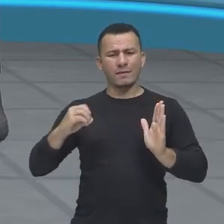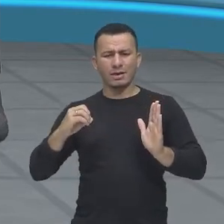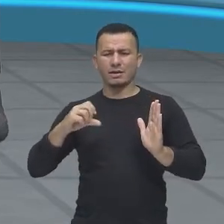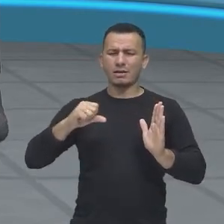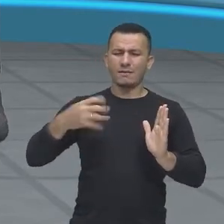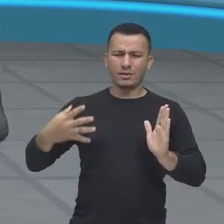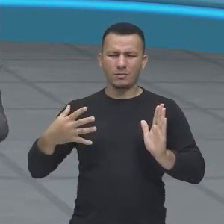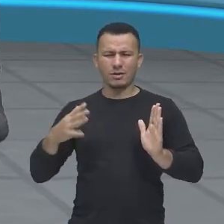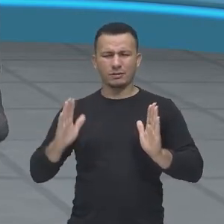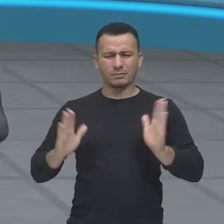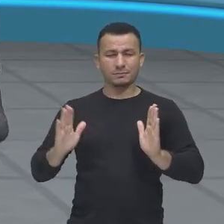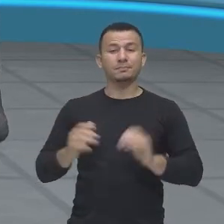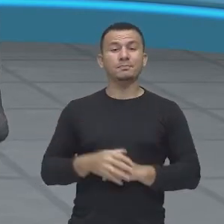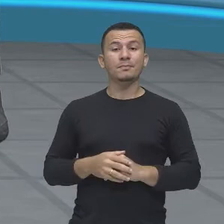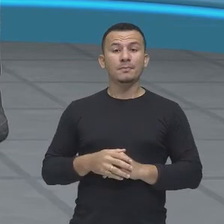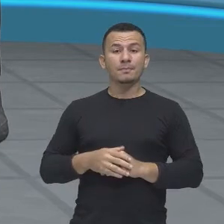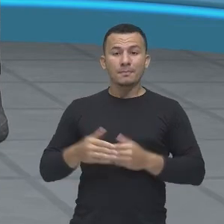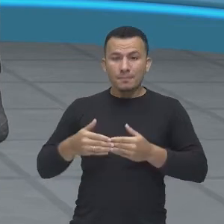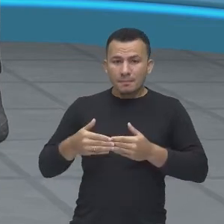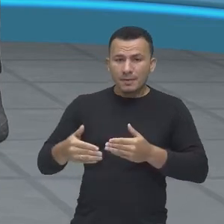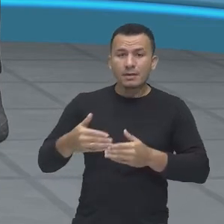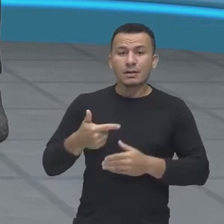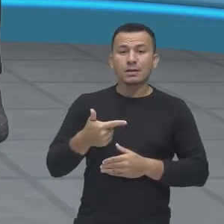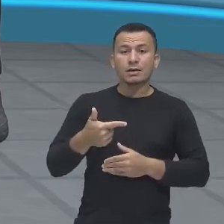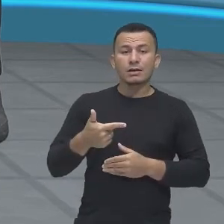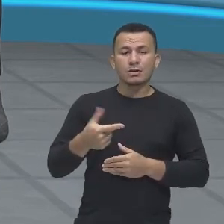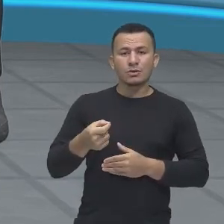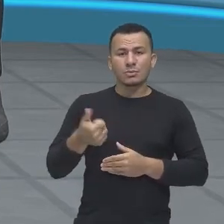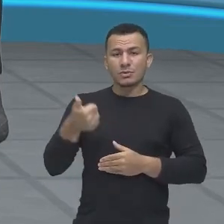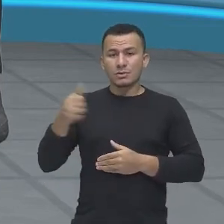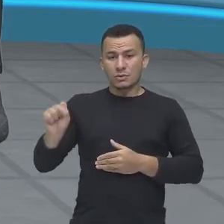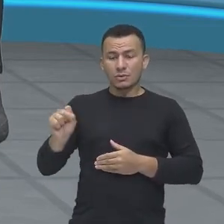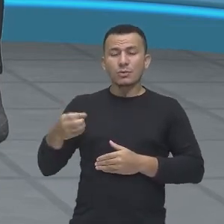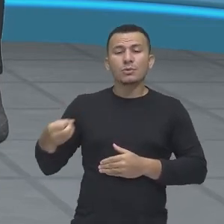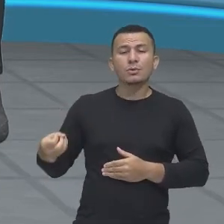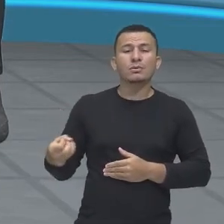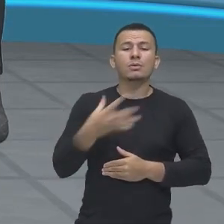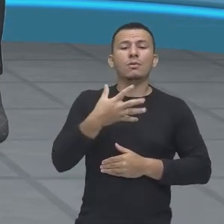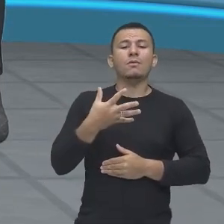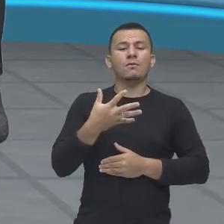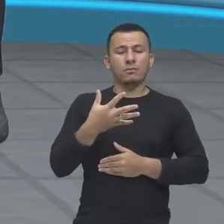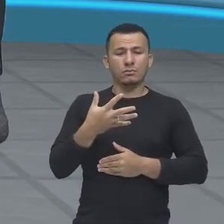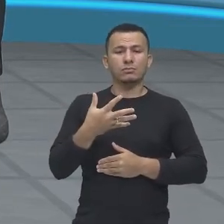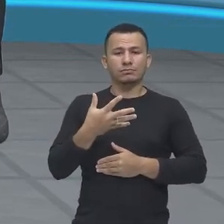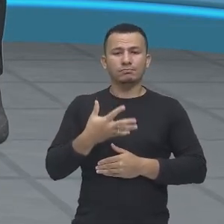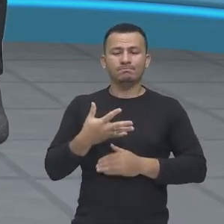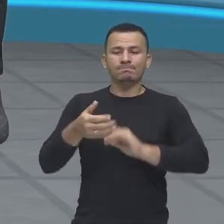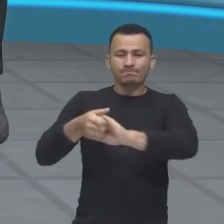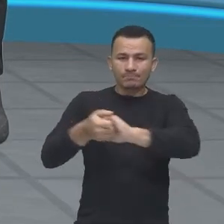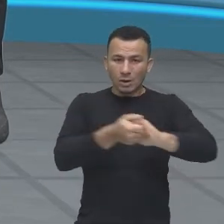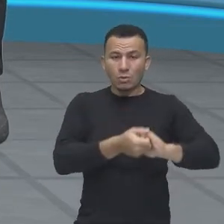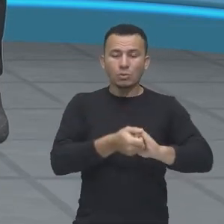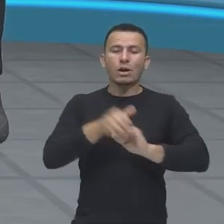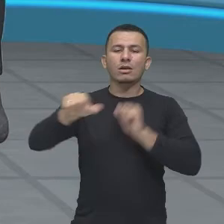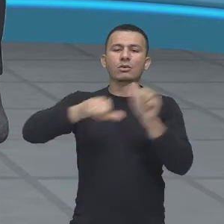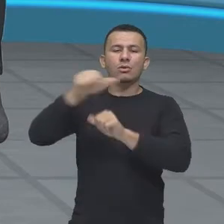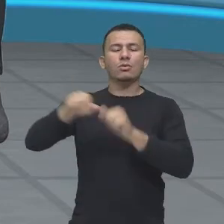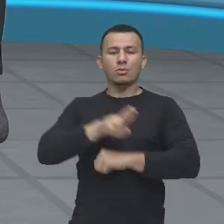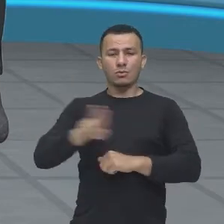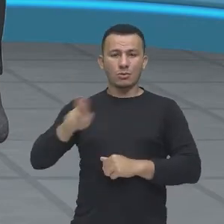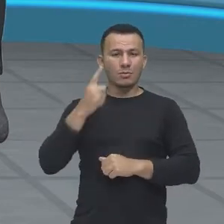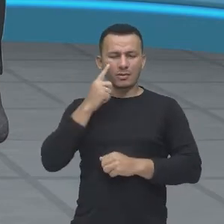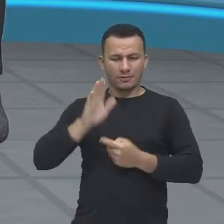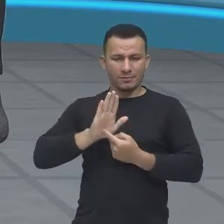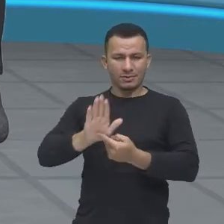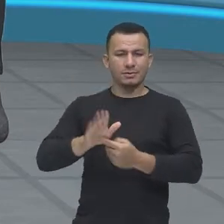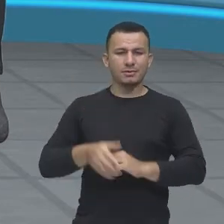em 2018, esse acordo ele entrou numa nova fase e essa nova fase fez com que o acordo mudasse de nome, como a gente vai ver na próxima tela